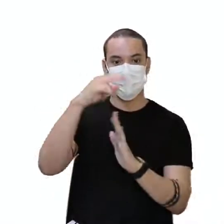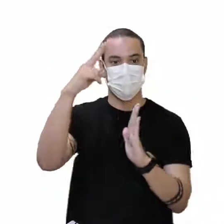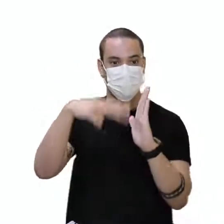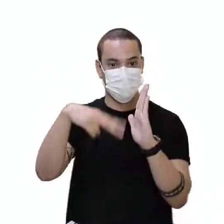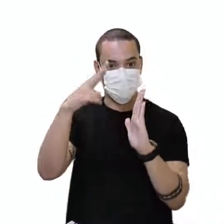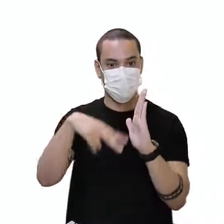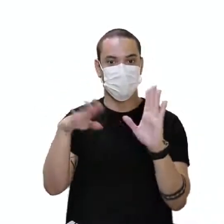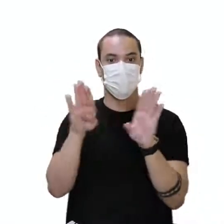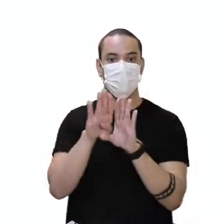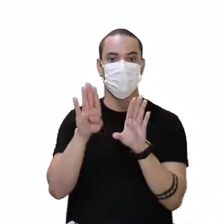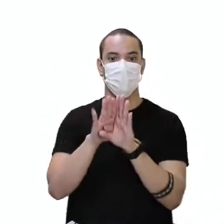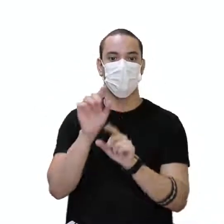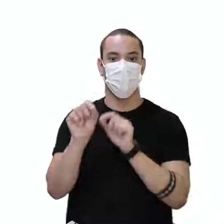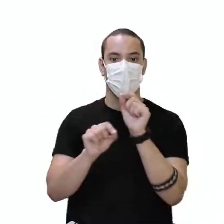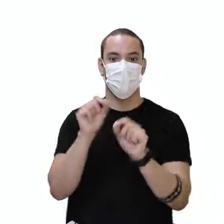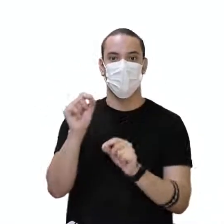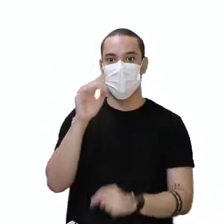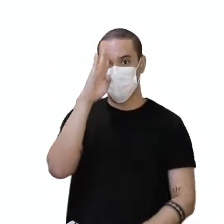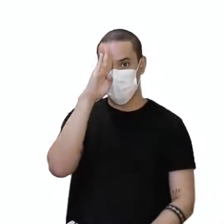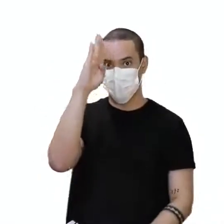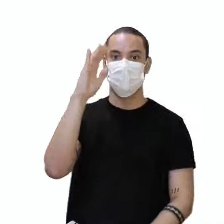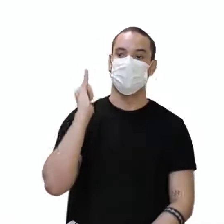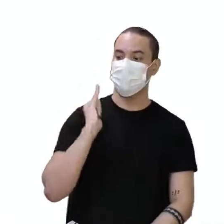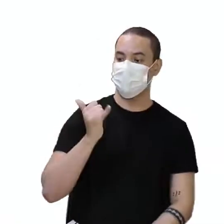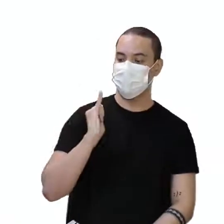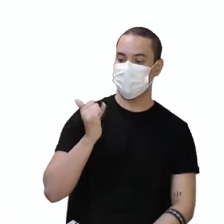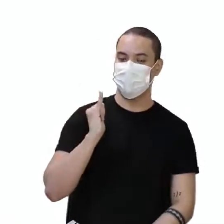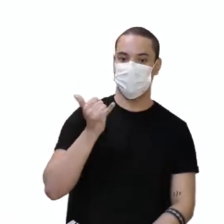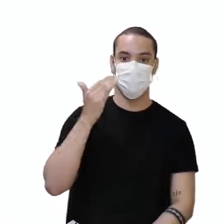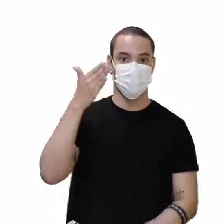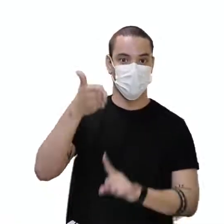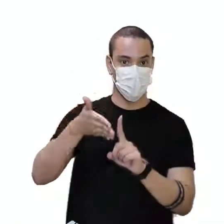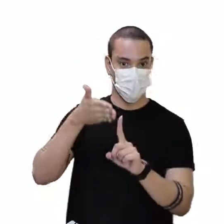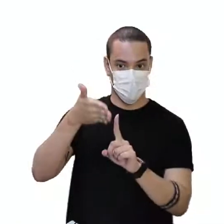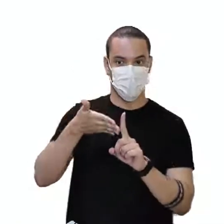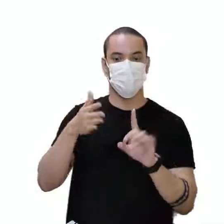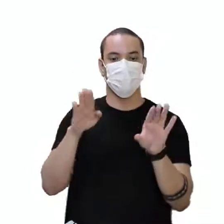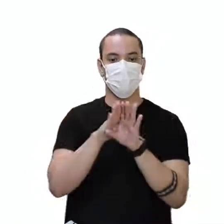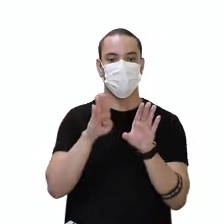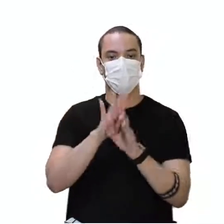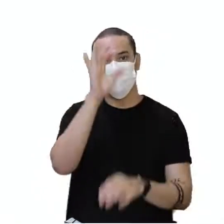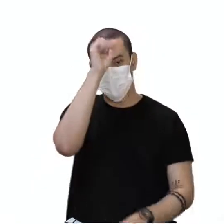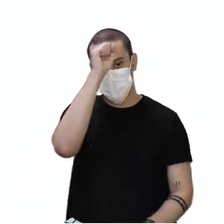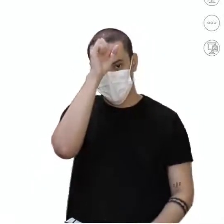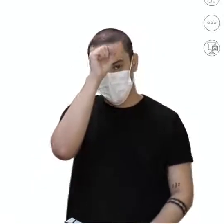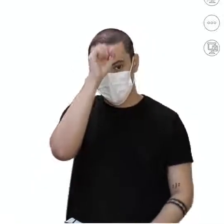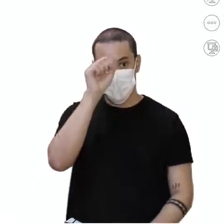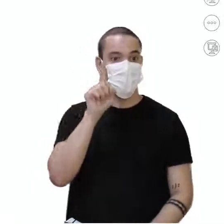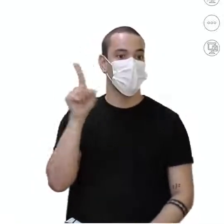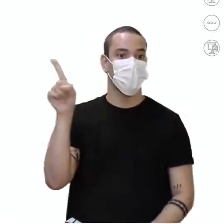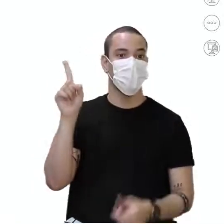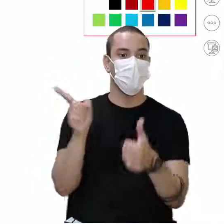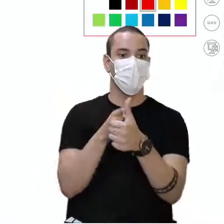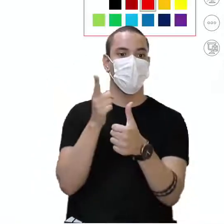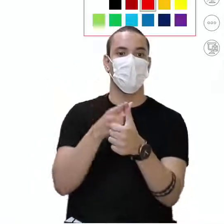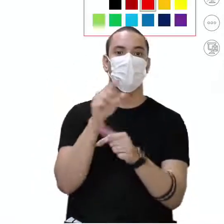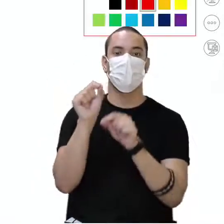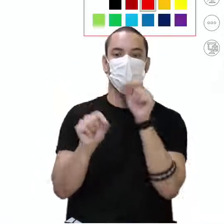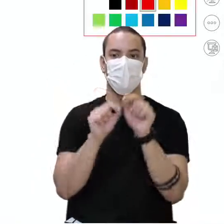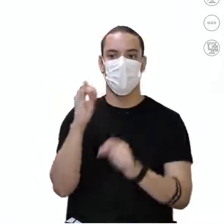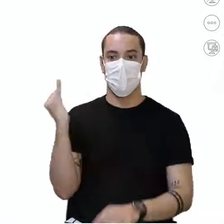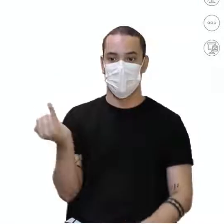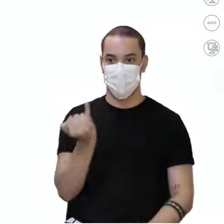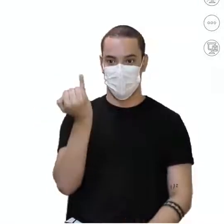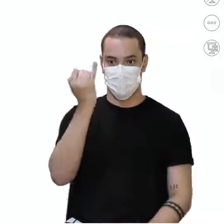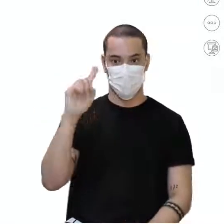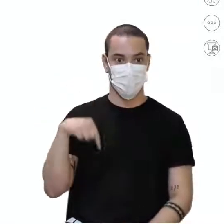os Discourse Markers, que são os marcadores de discurso, certo? Aprendemos que nas Reading Strategies, é muito